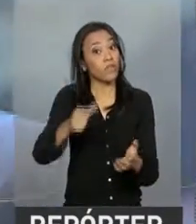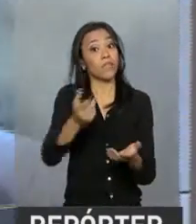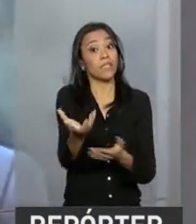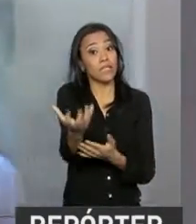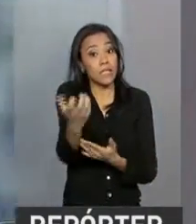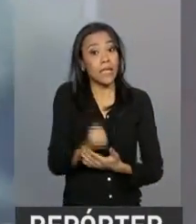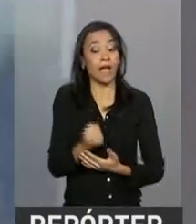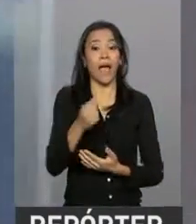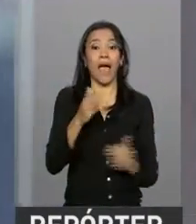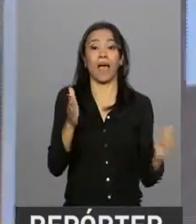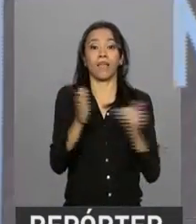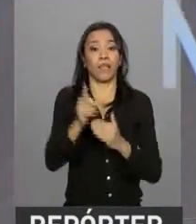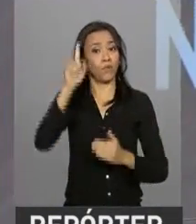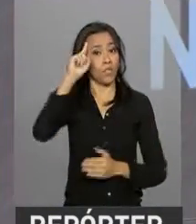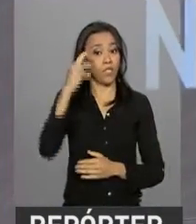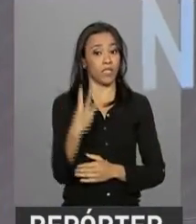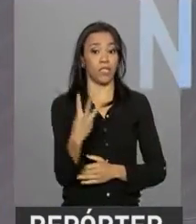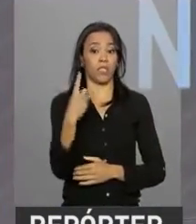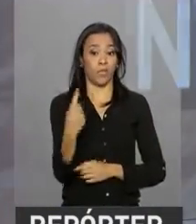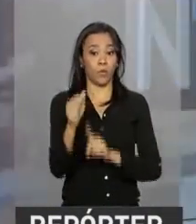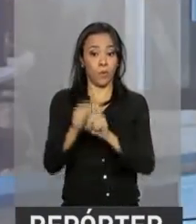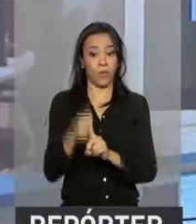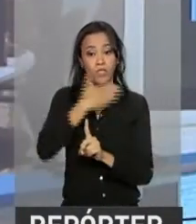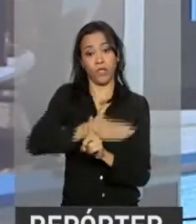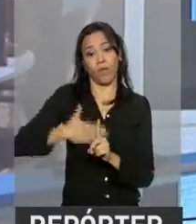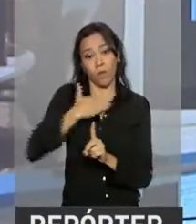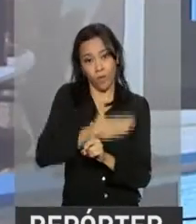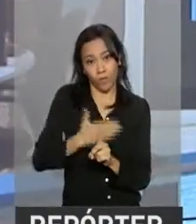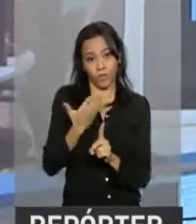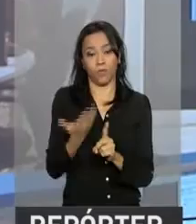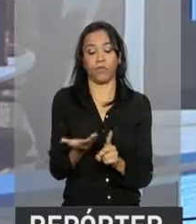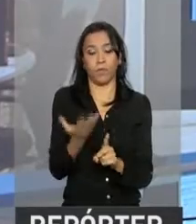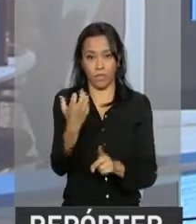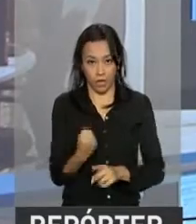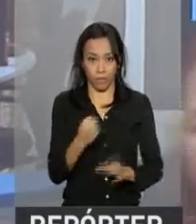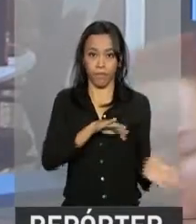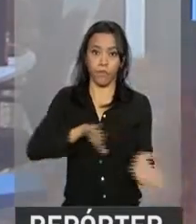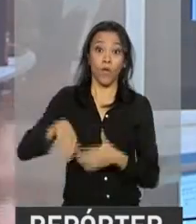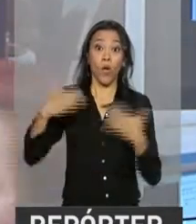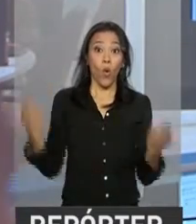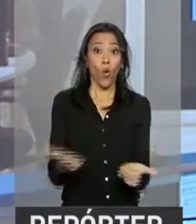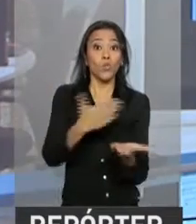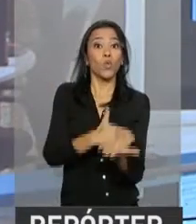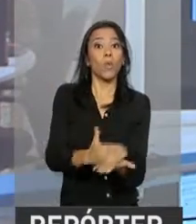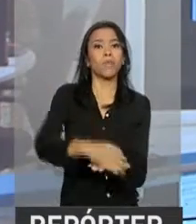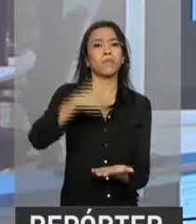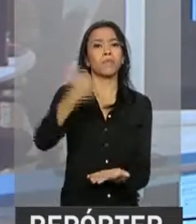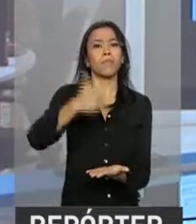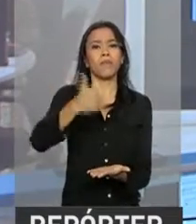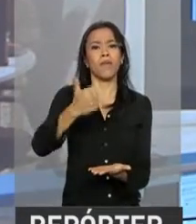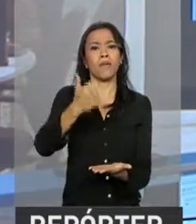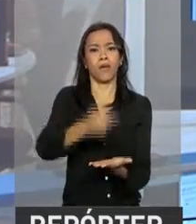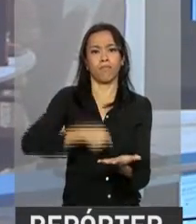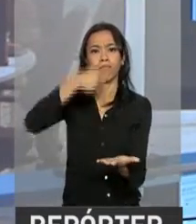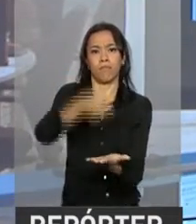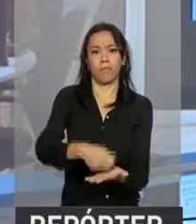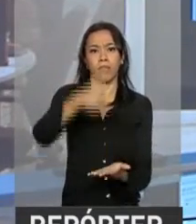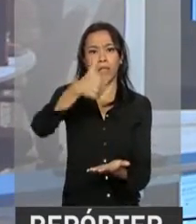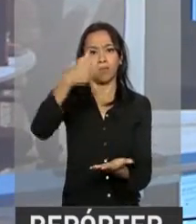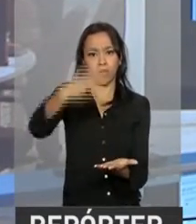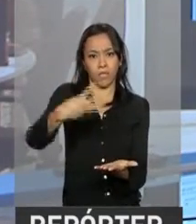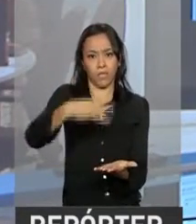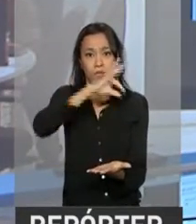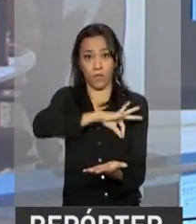até o dia 31 de agosto e olha começa hoje o pagamento da primeira parcela do 13º salário para